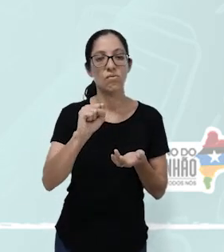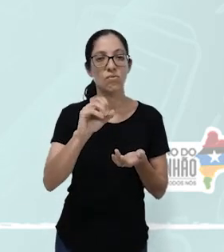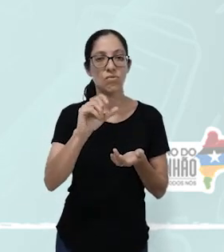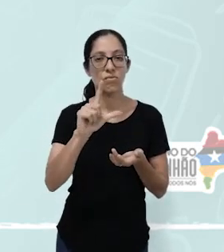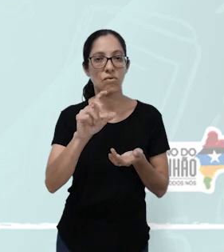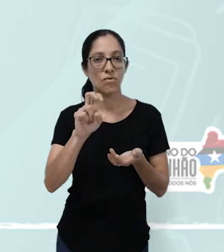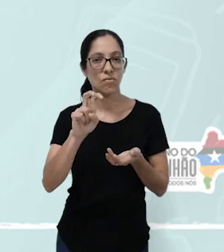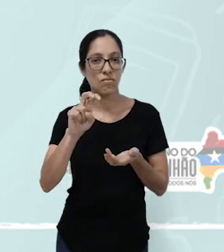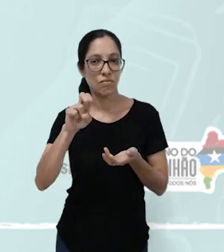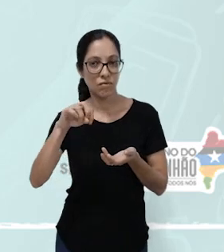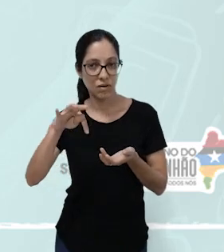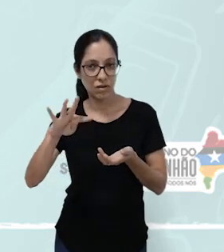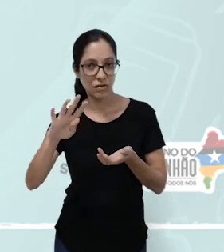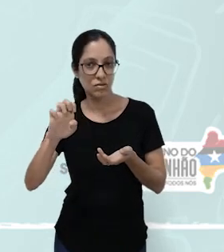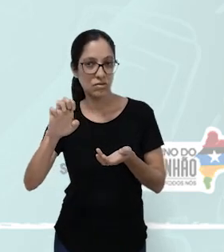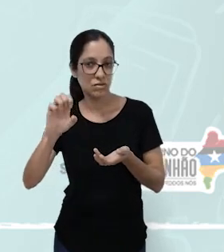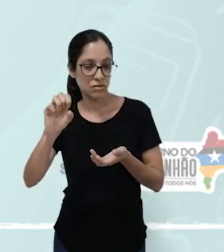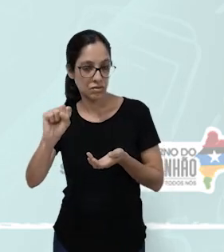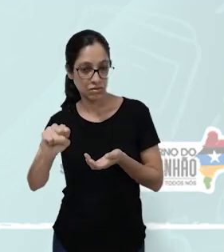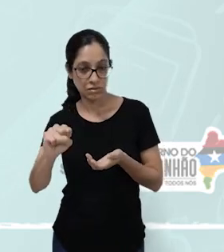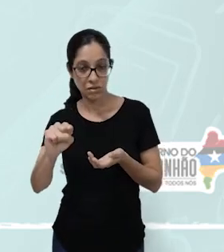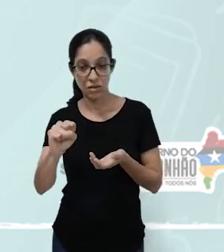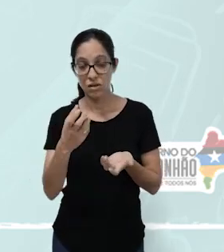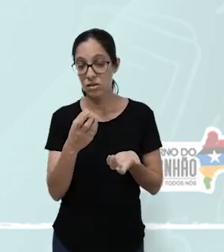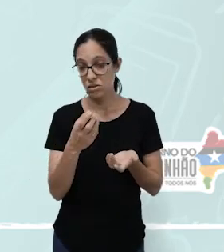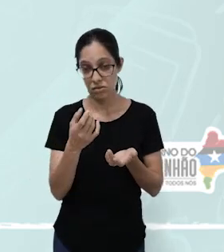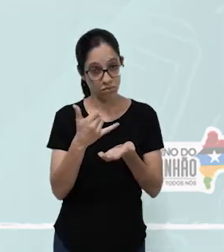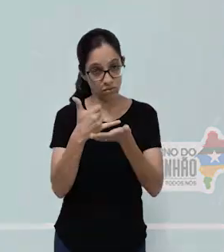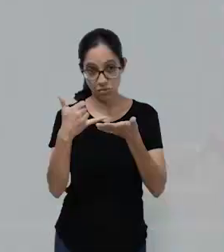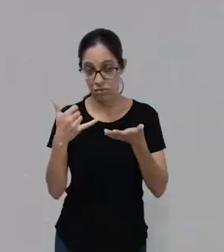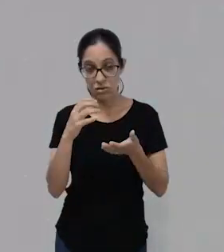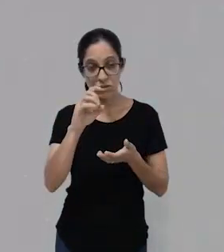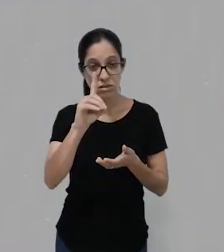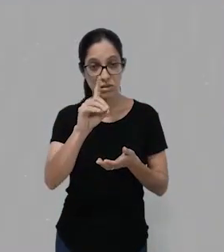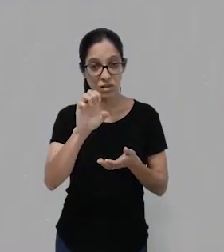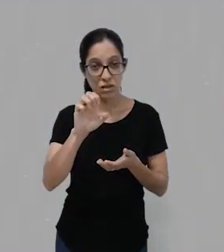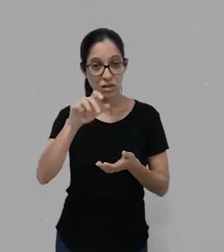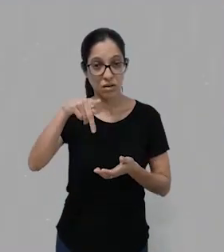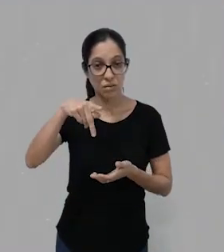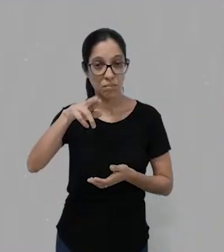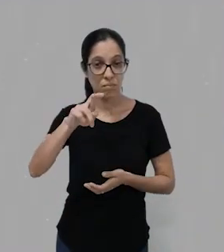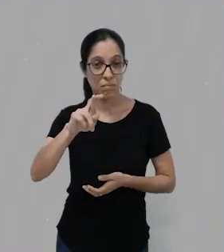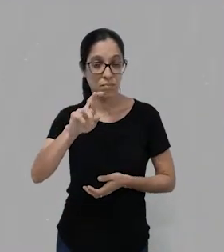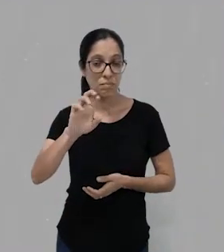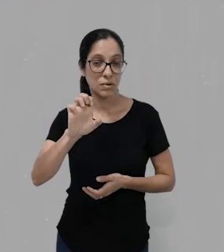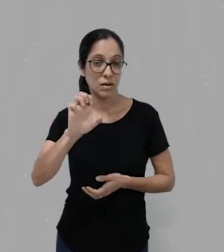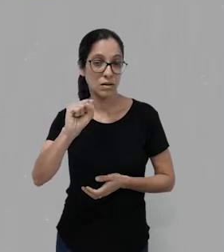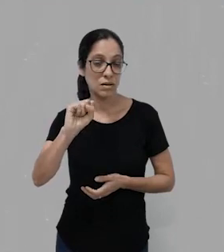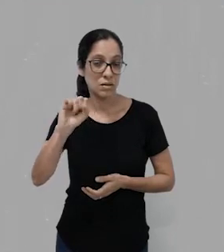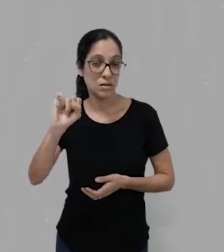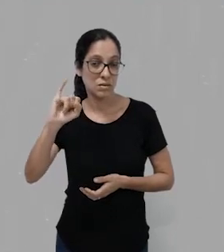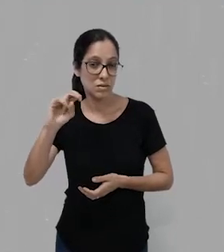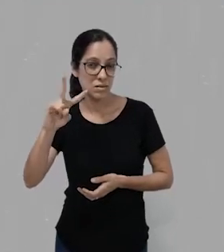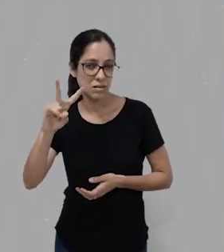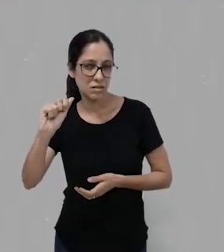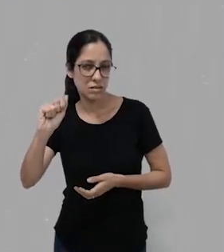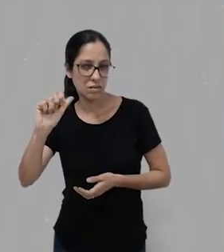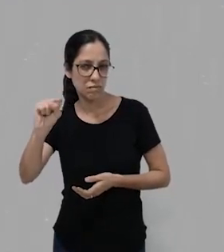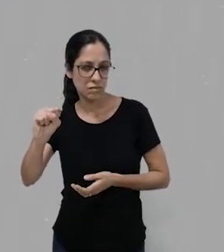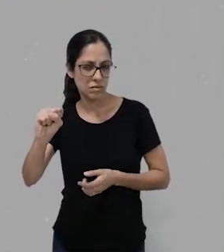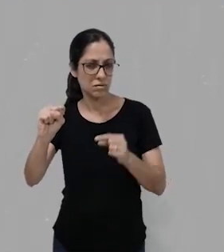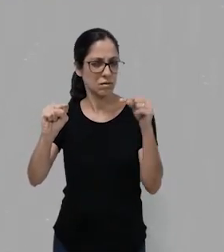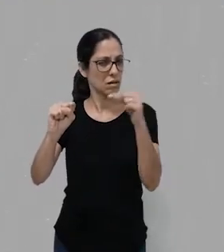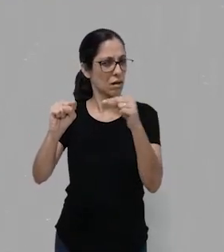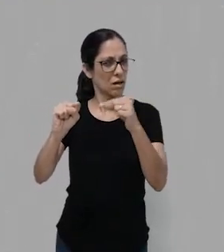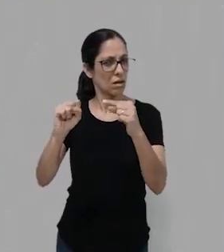ansiolítico, entre outros. Tá aqui, ó, as drogas depressivas. Como é que elas atuam no nosso organismo? Elas diminuem a